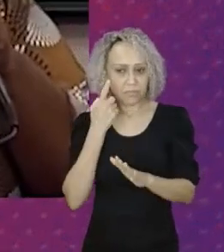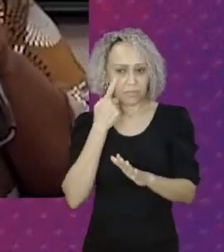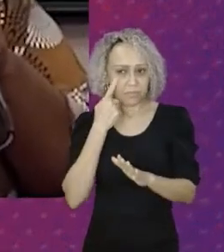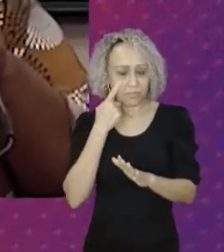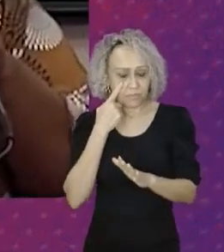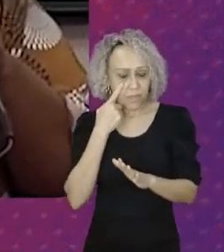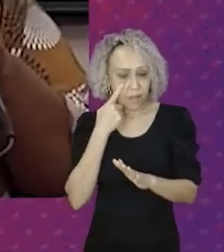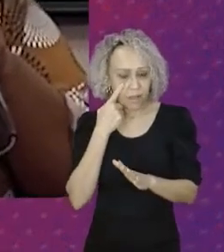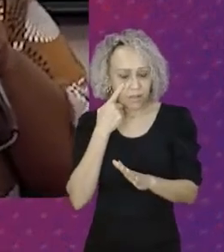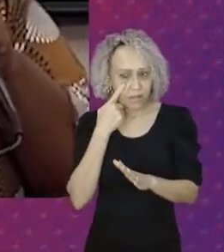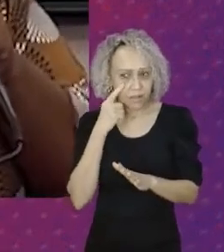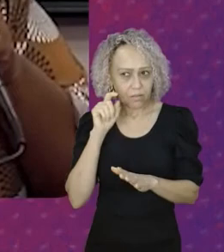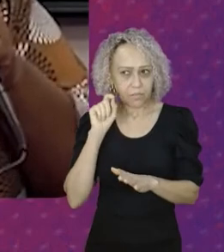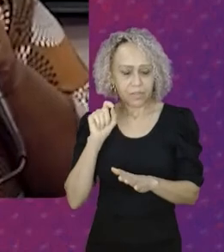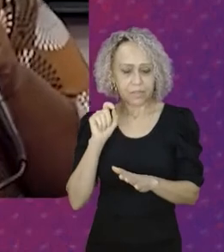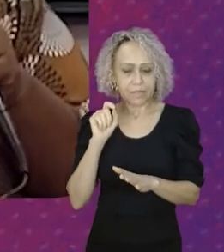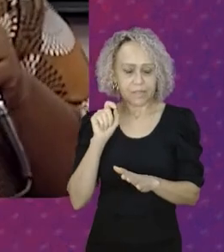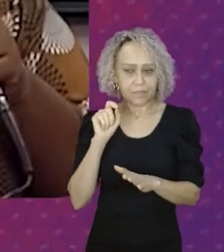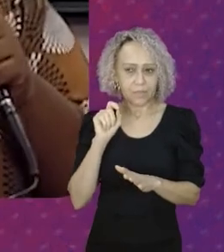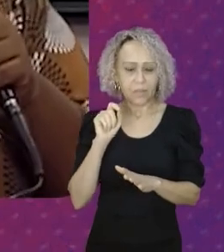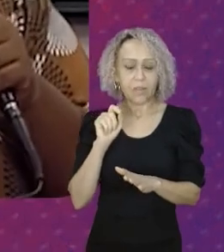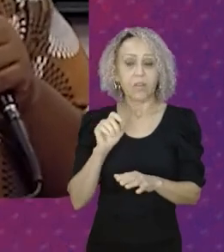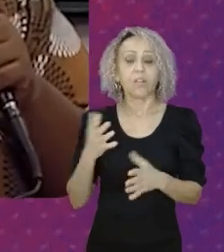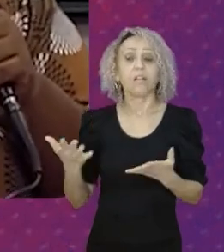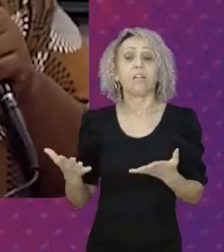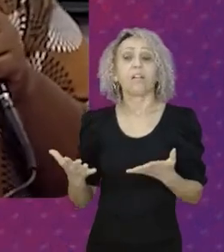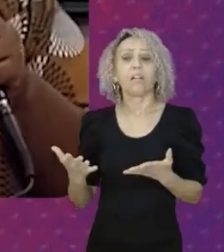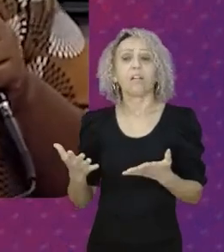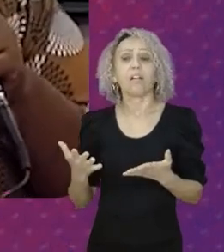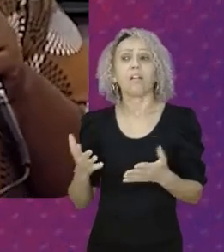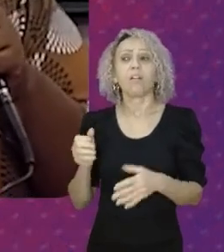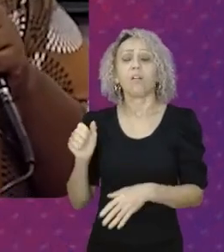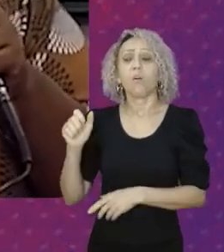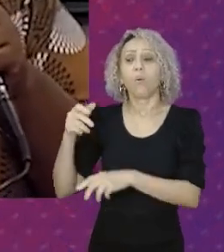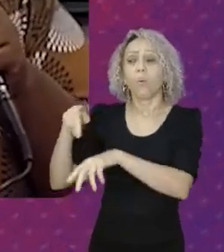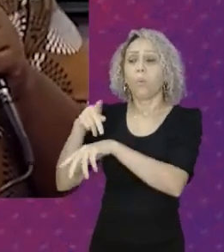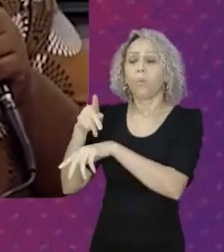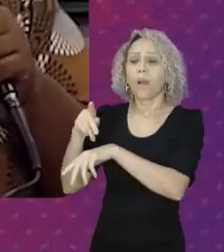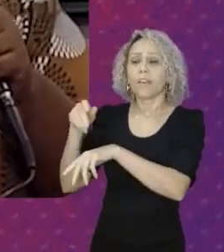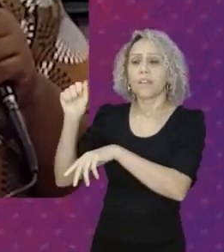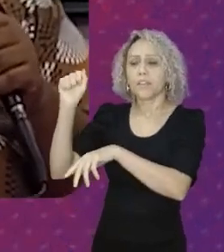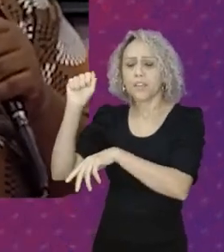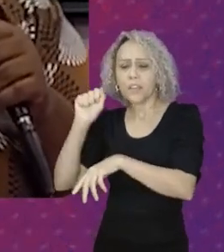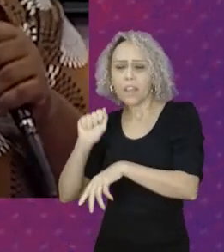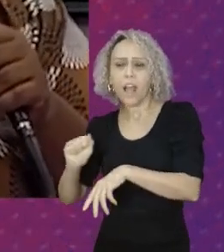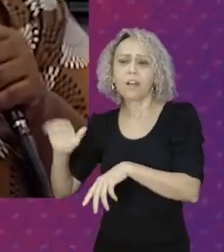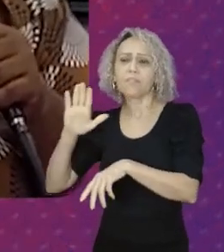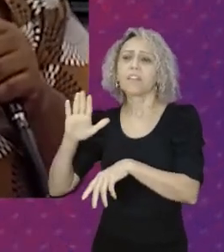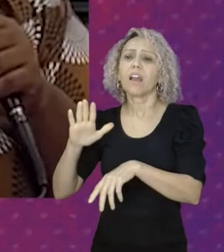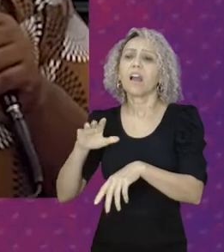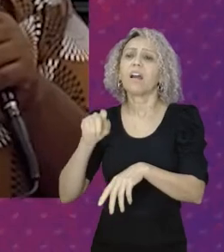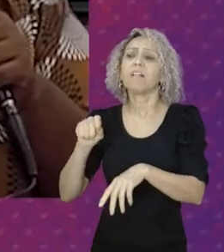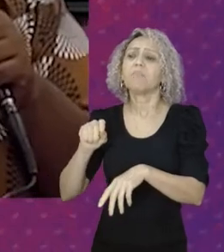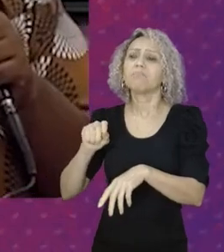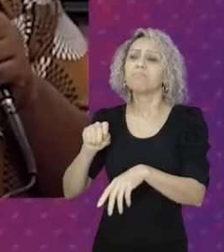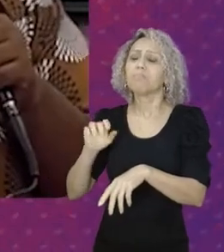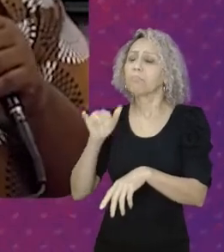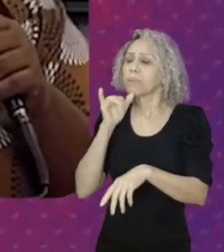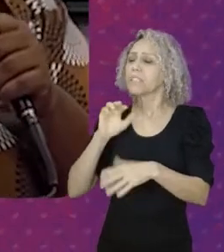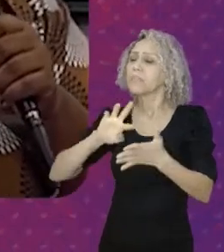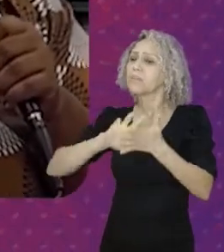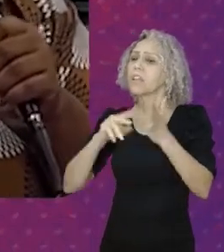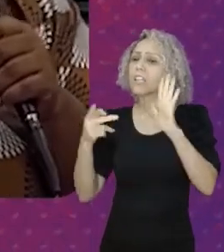recolocar o lugar da África. O que foi o tráfico humano de África para o Brasil, né? É